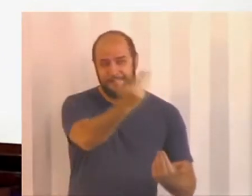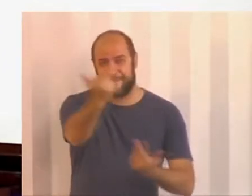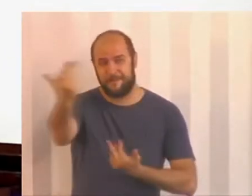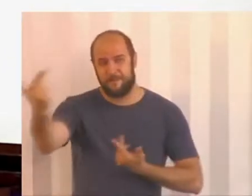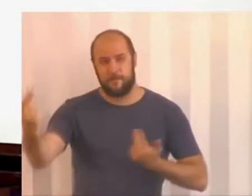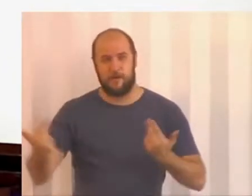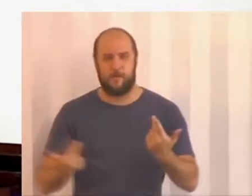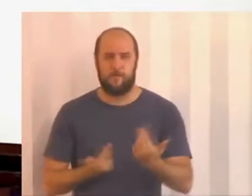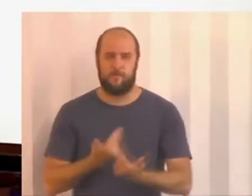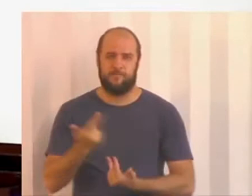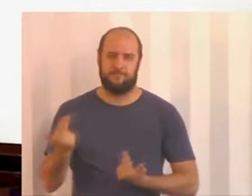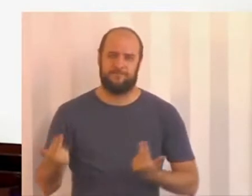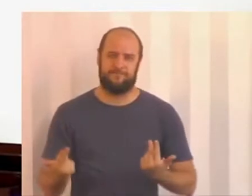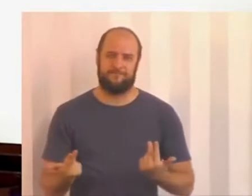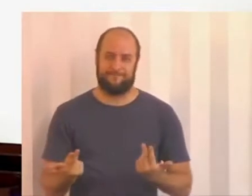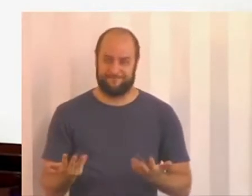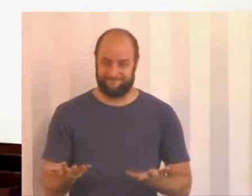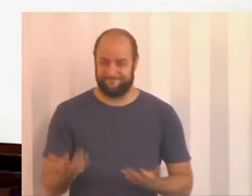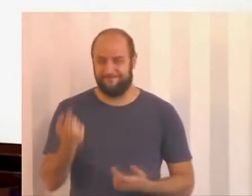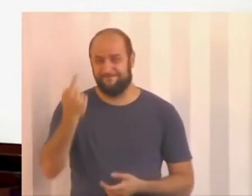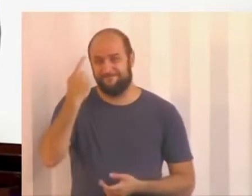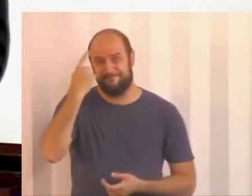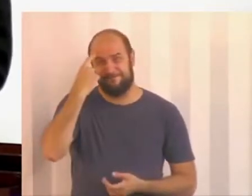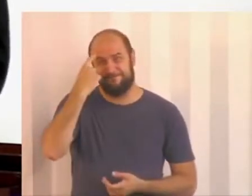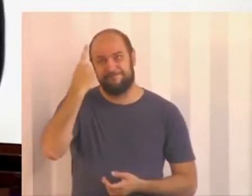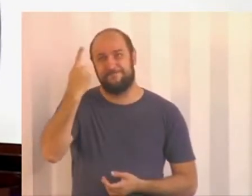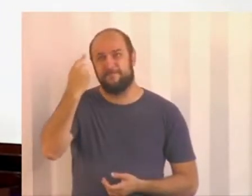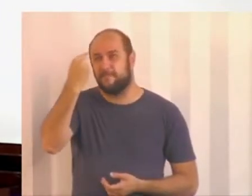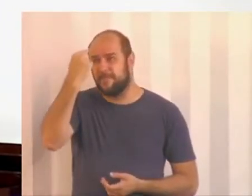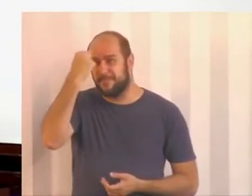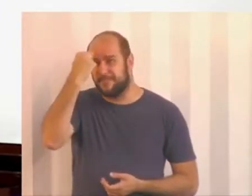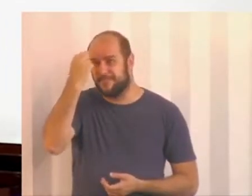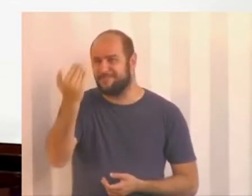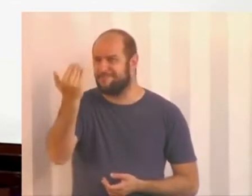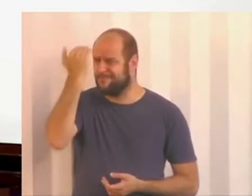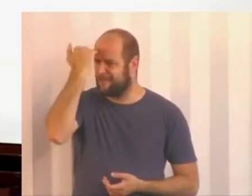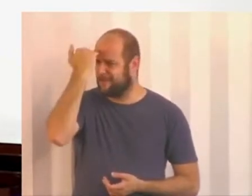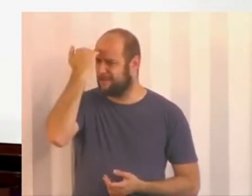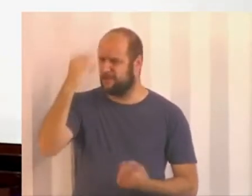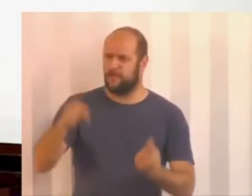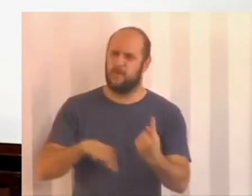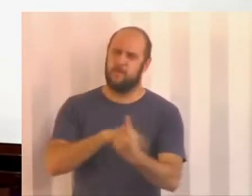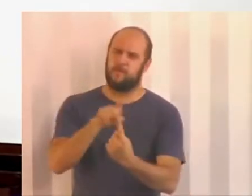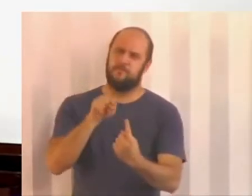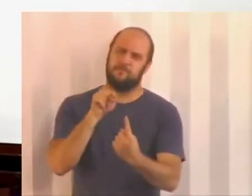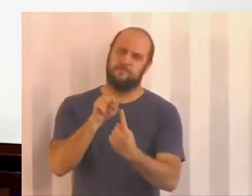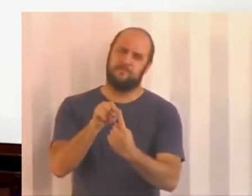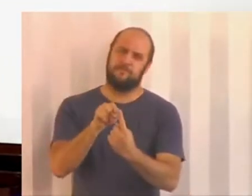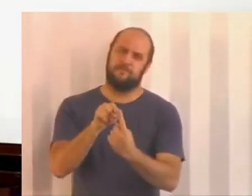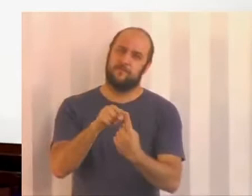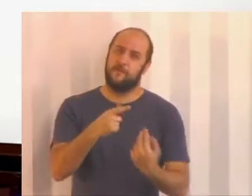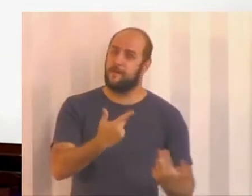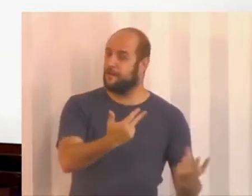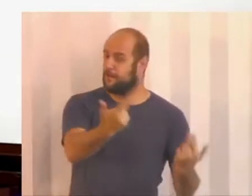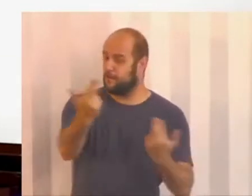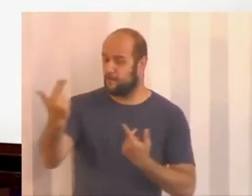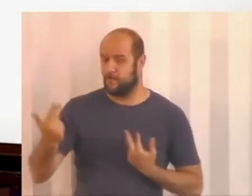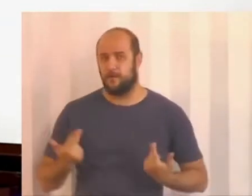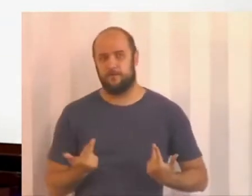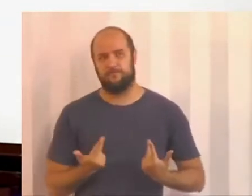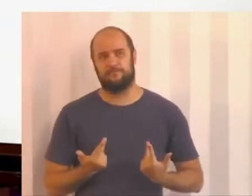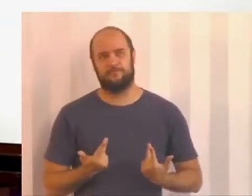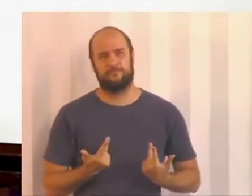A ideia aqui é ter em mente o mesmo propósito, é acomodar-se uns aos outros por